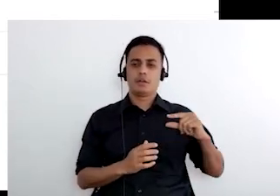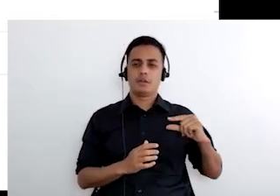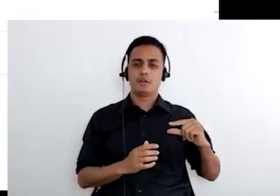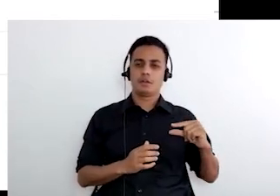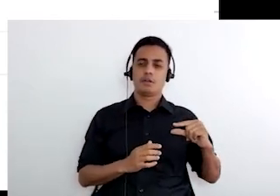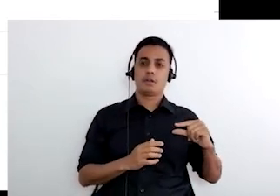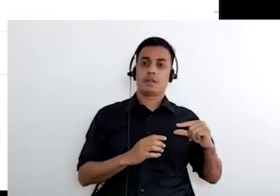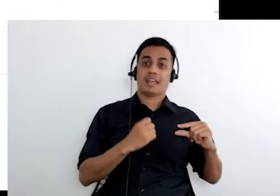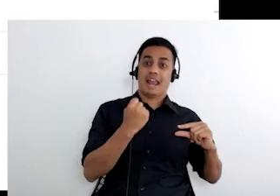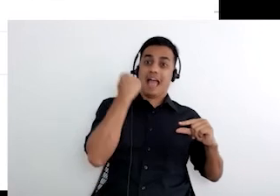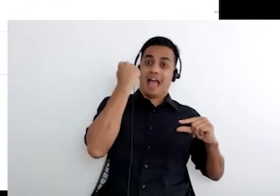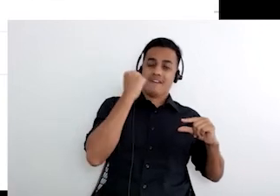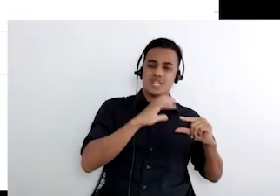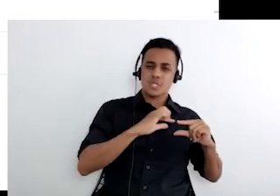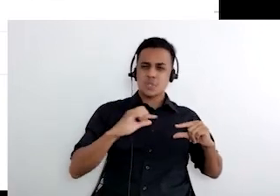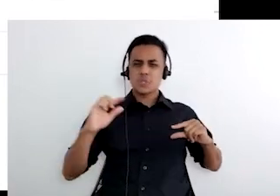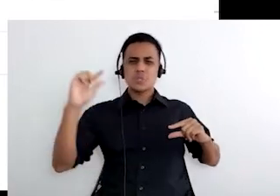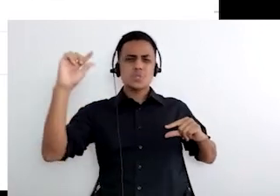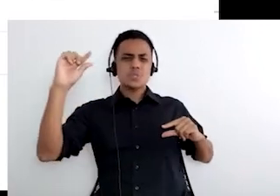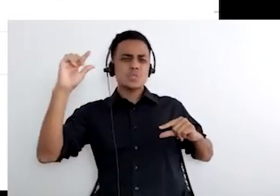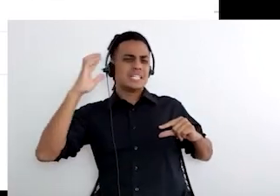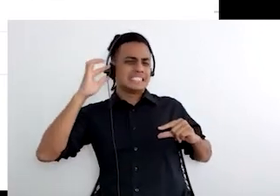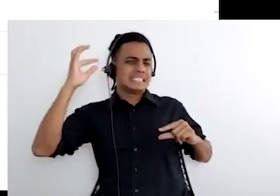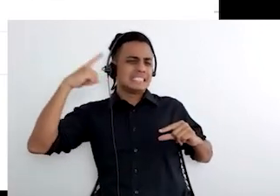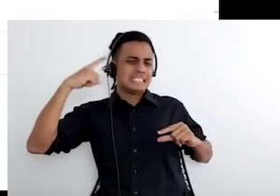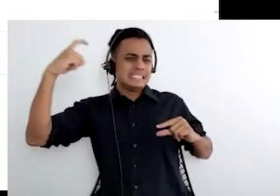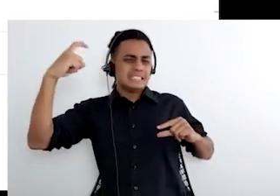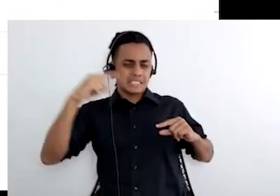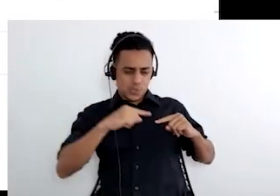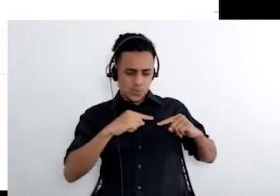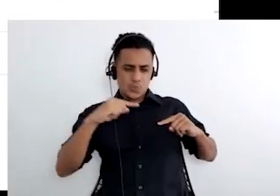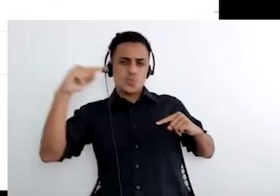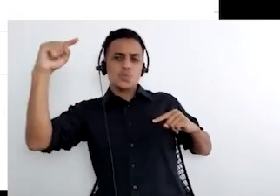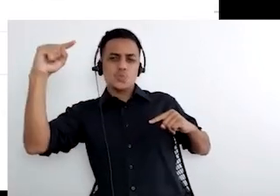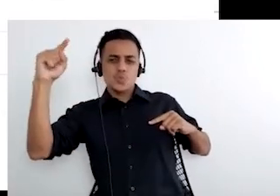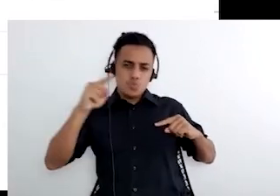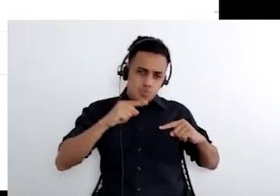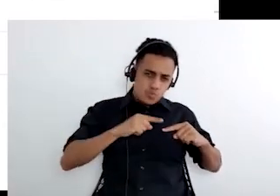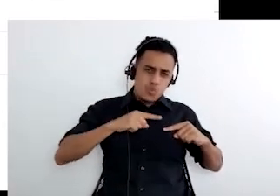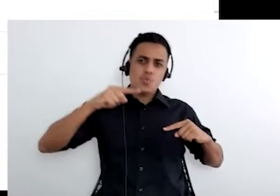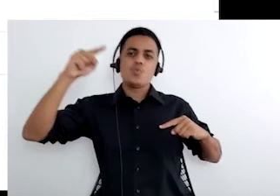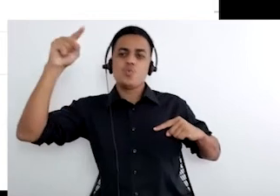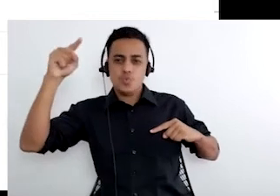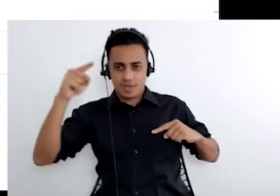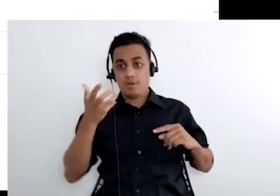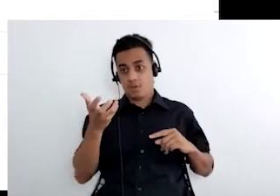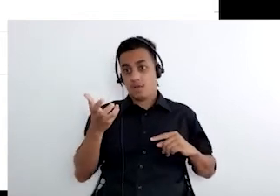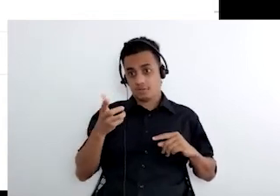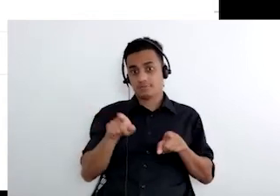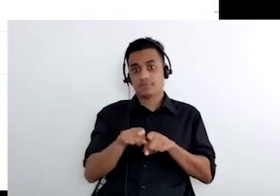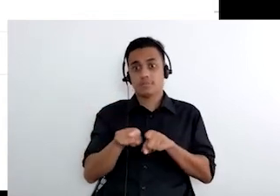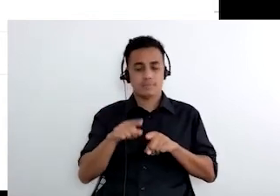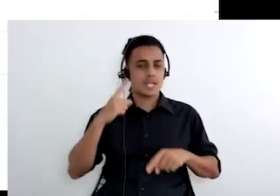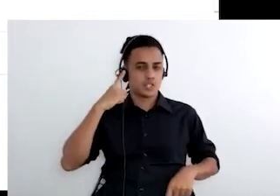aguda e volte da aguda para mais grave. Então, eu vou inverter, eu vou espelhar, né? E eu